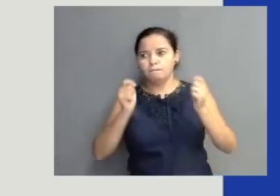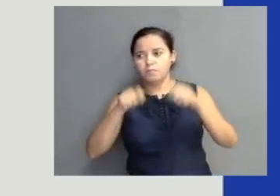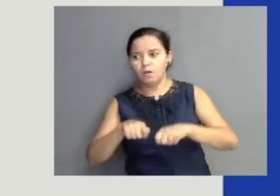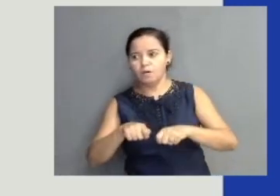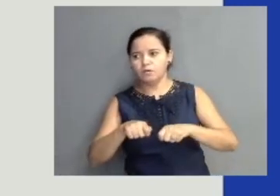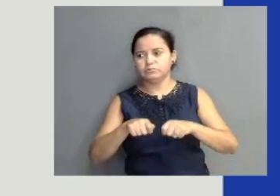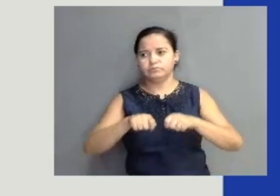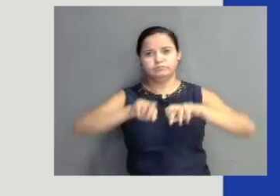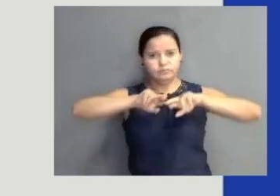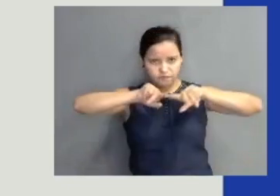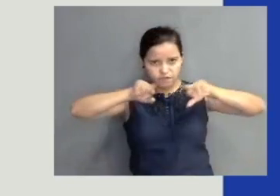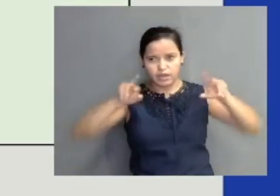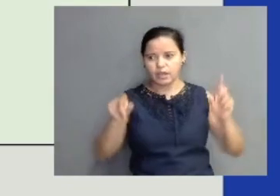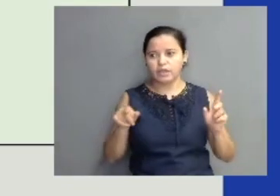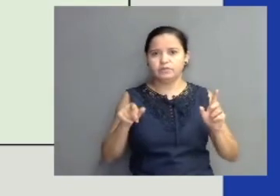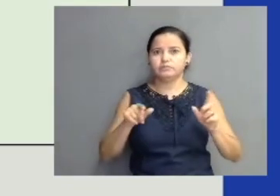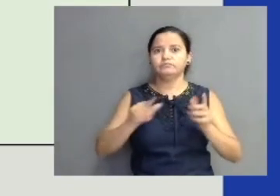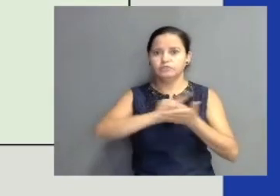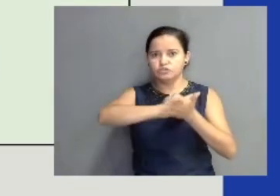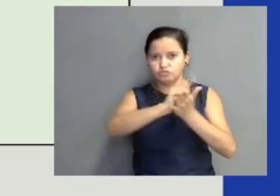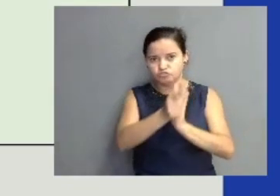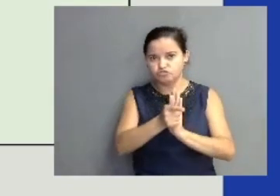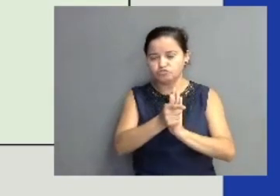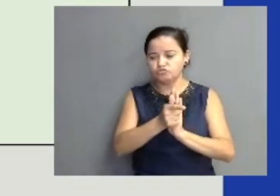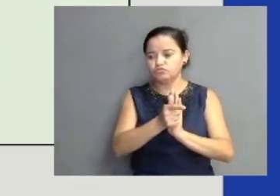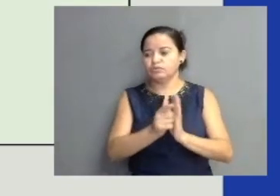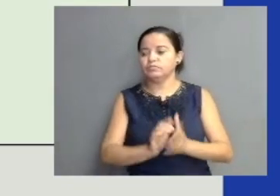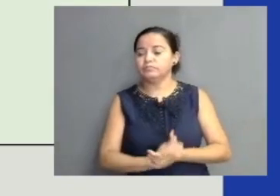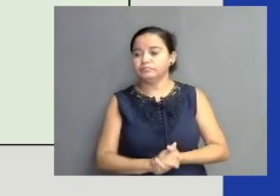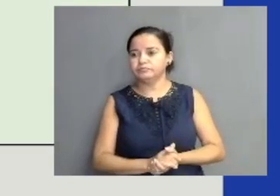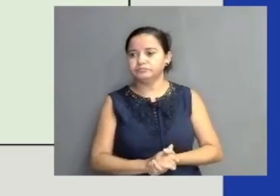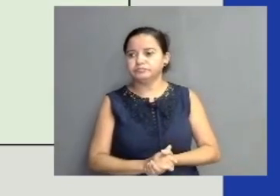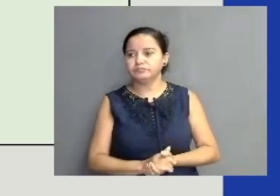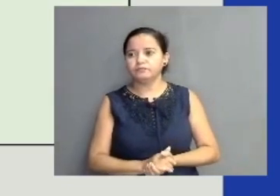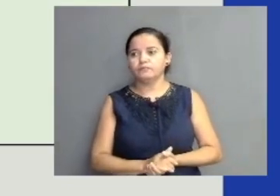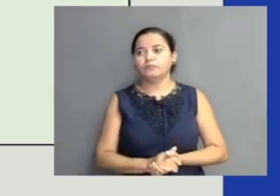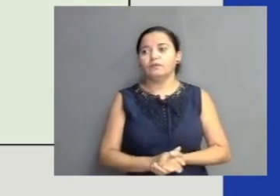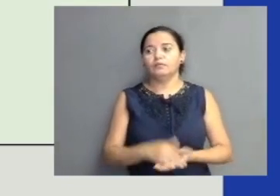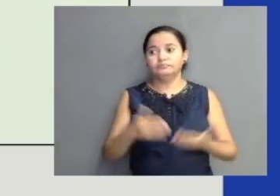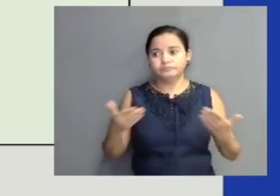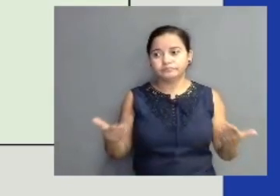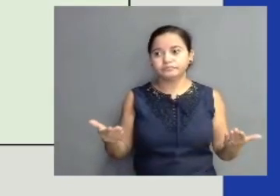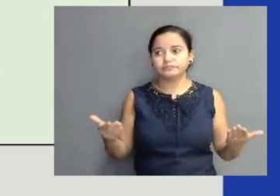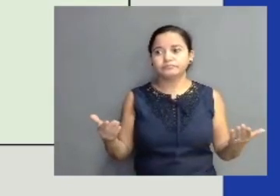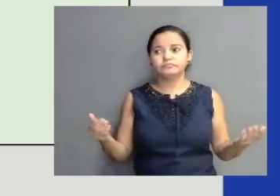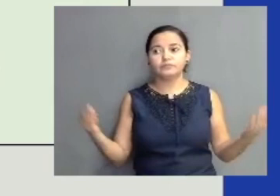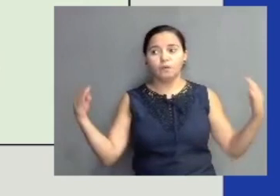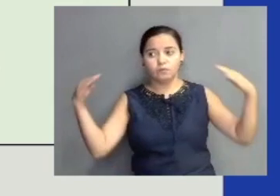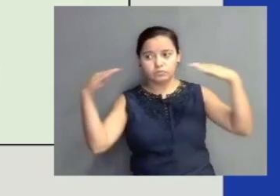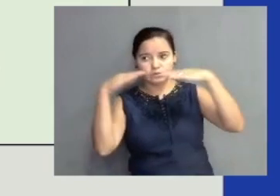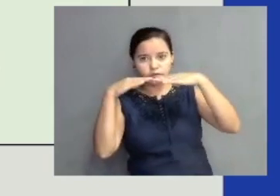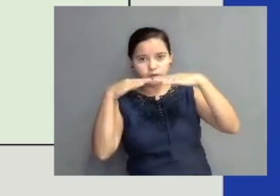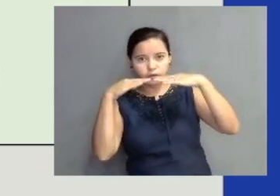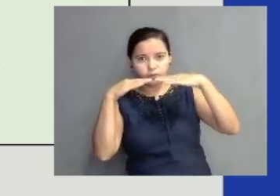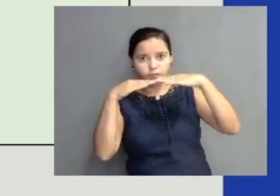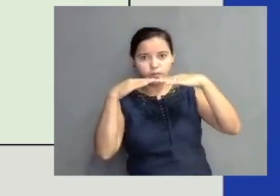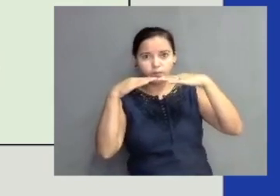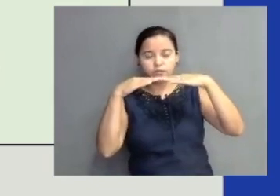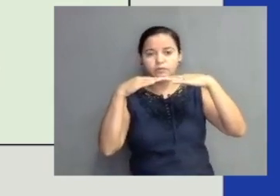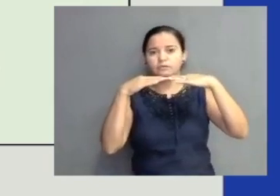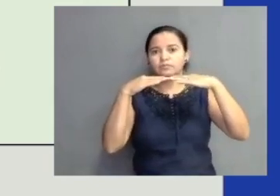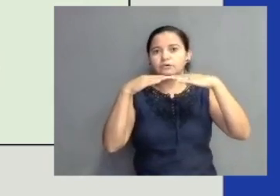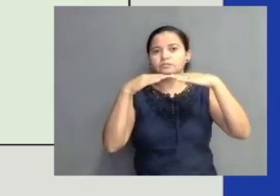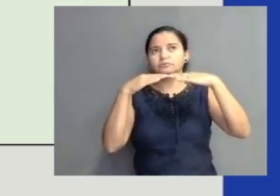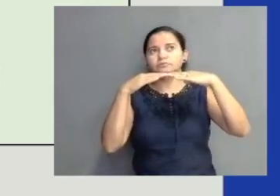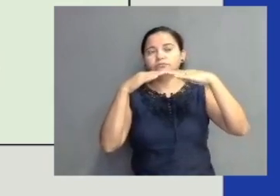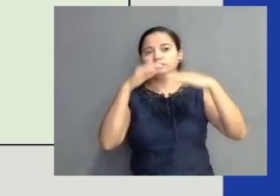em etc. São vários gêneros. Então, ó, de acordo com a medida do verso, a estrofe pode ser